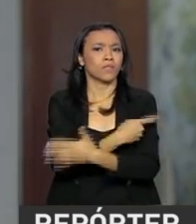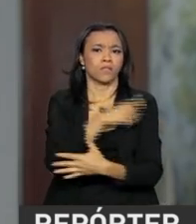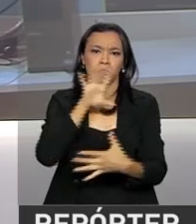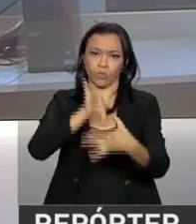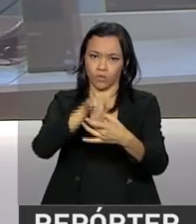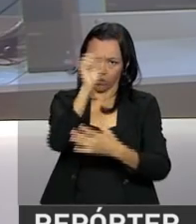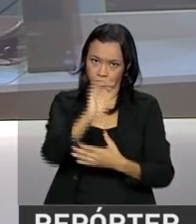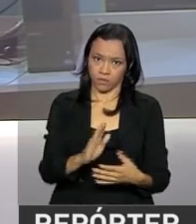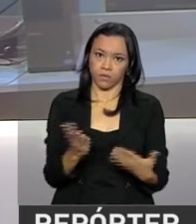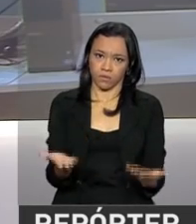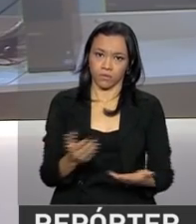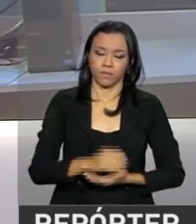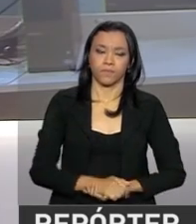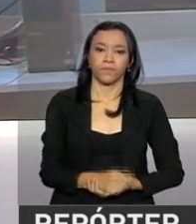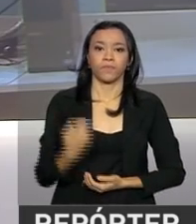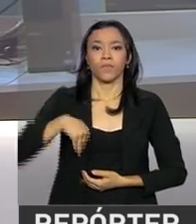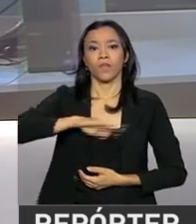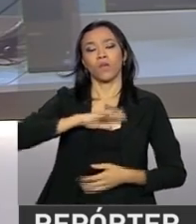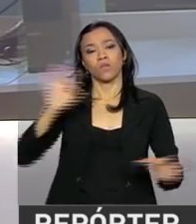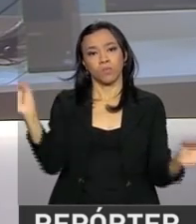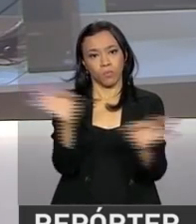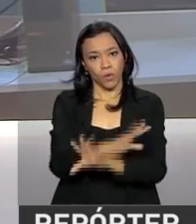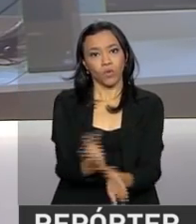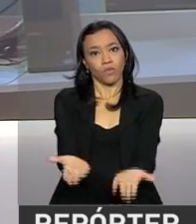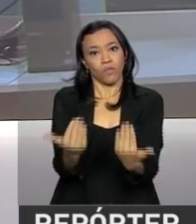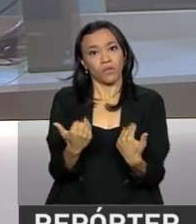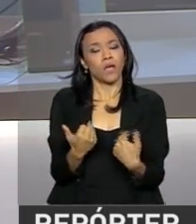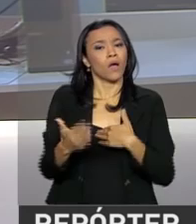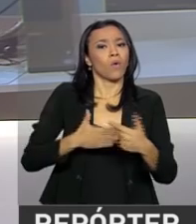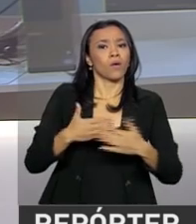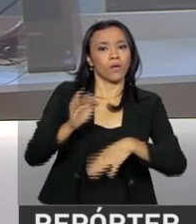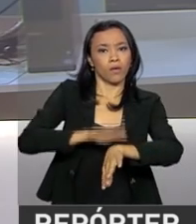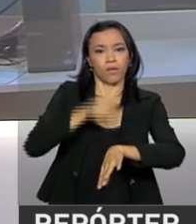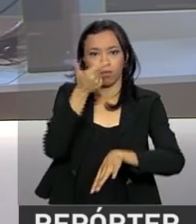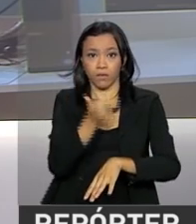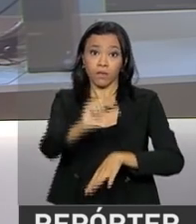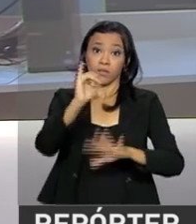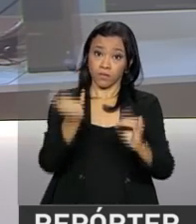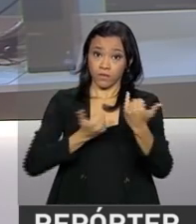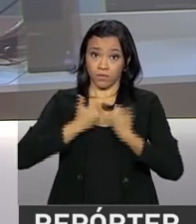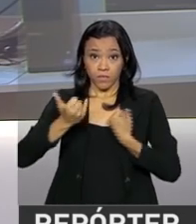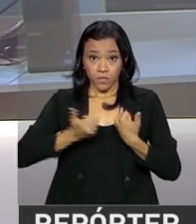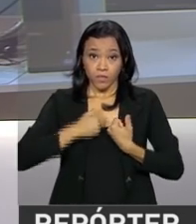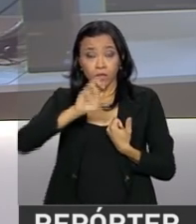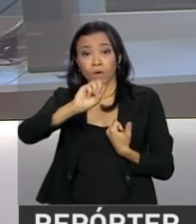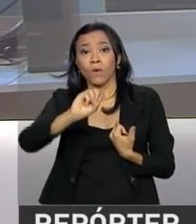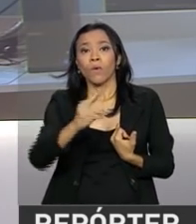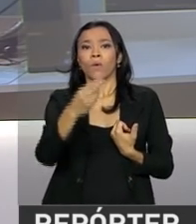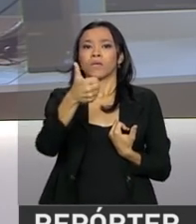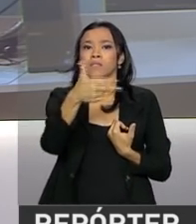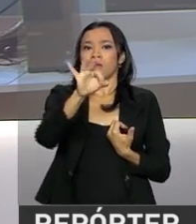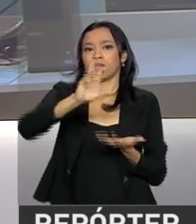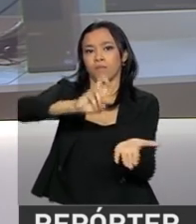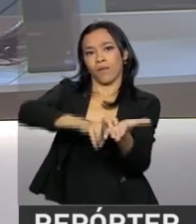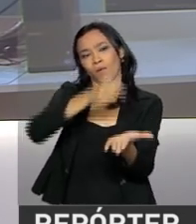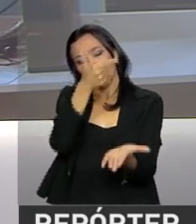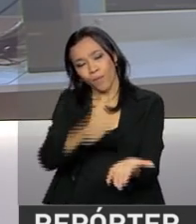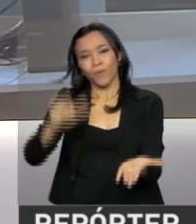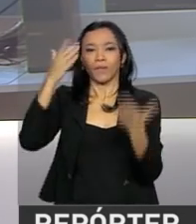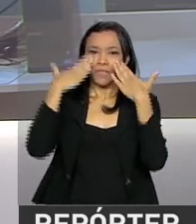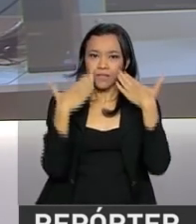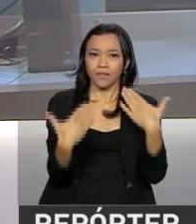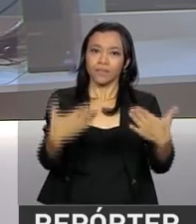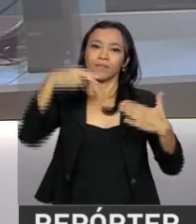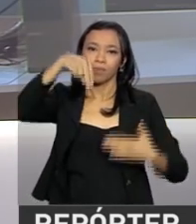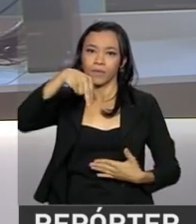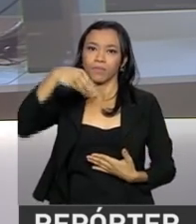Brasil. Nós ficamos por aqui, podemos voltar a qualquer momento com outras informações ou às 10 da manhã na próxima edição do